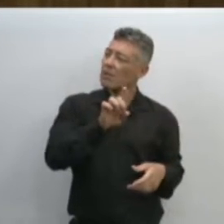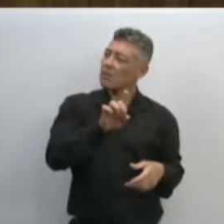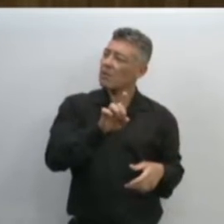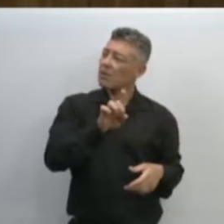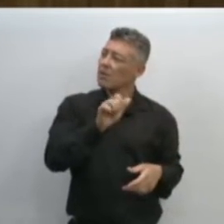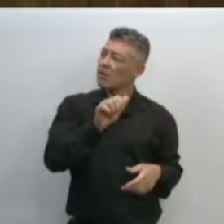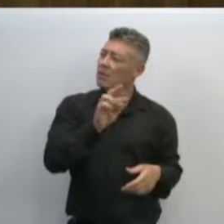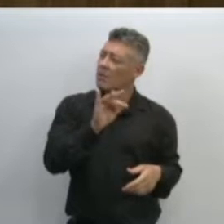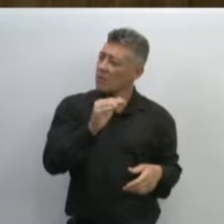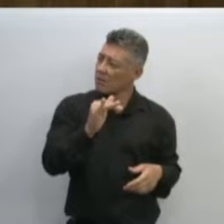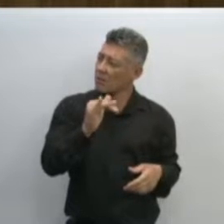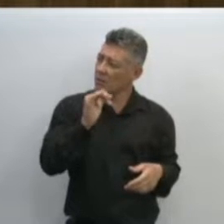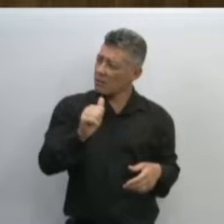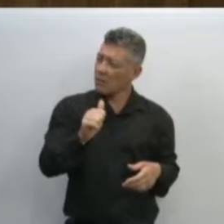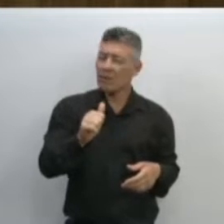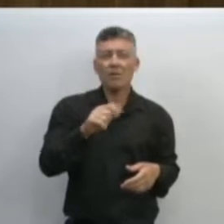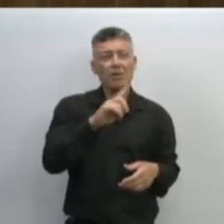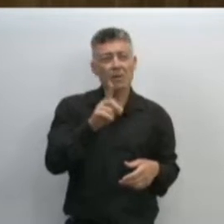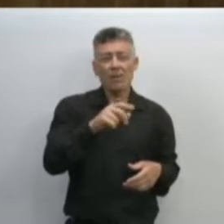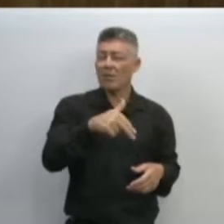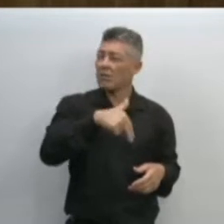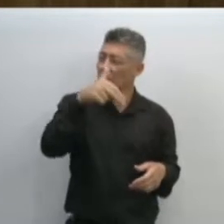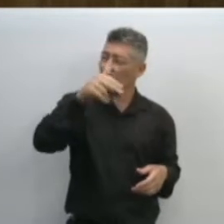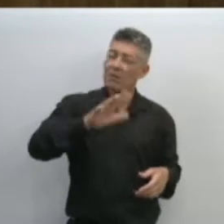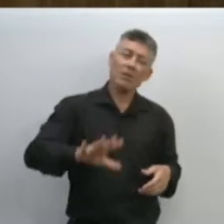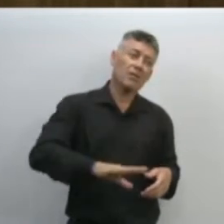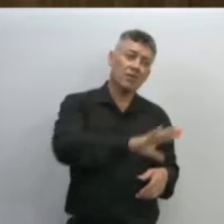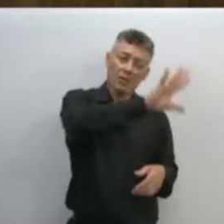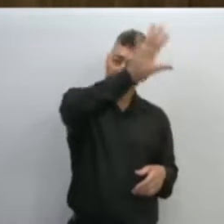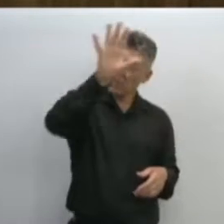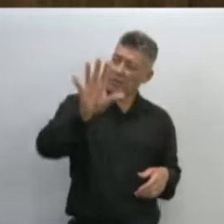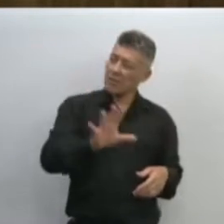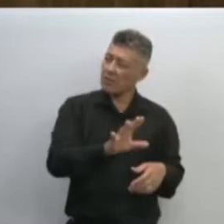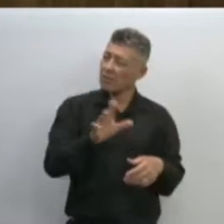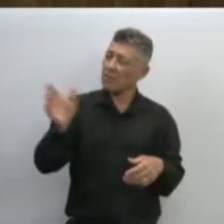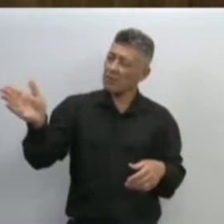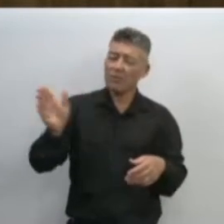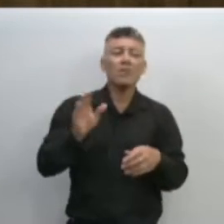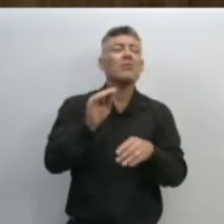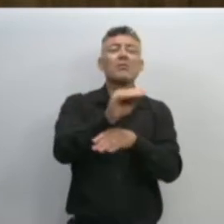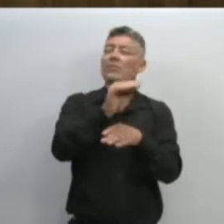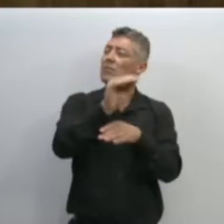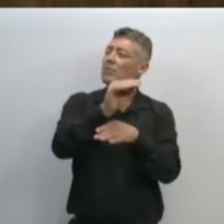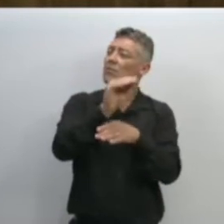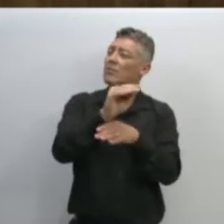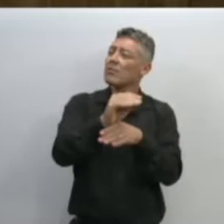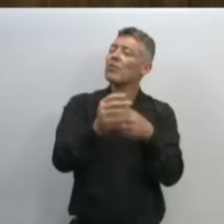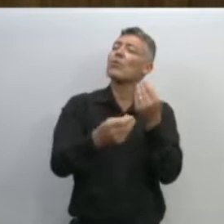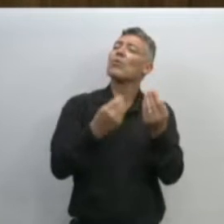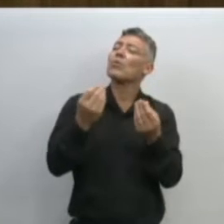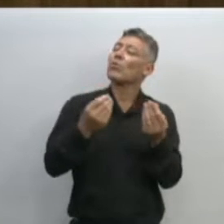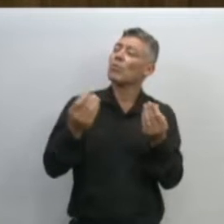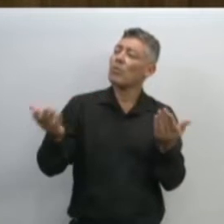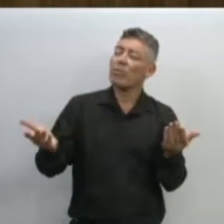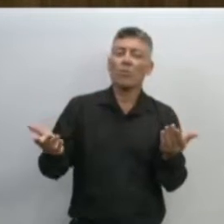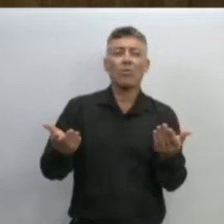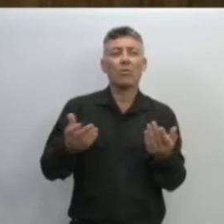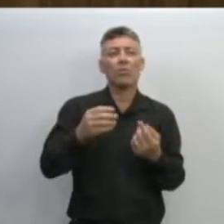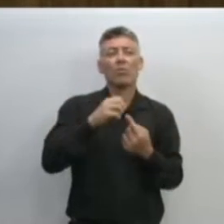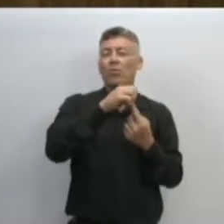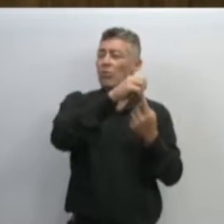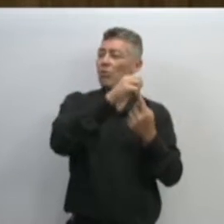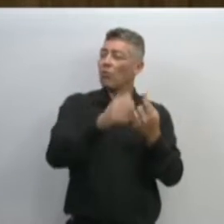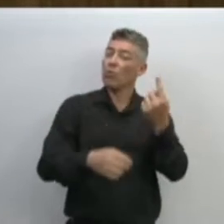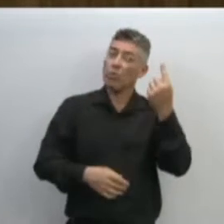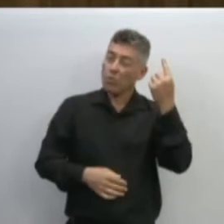Zona Norte hoje tem uma demanda gigante na área da saúde e que uma única UPA não